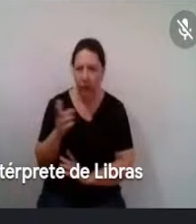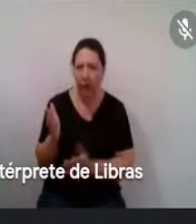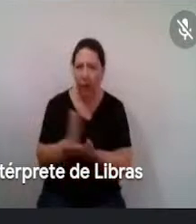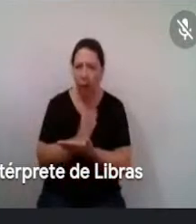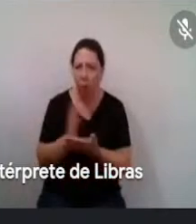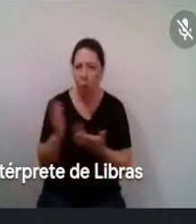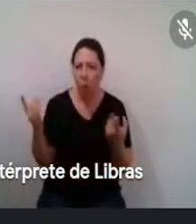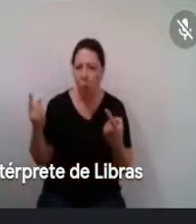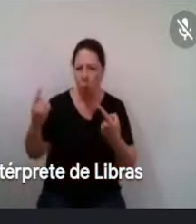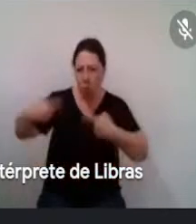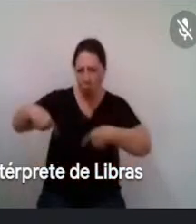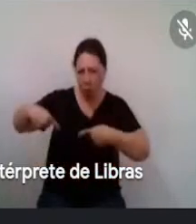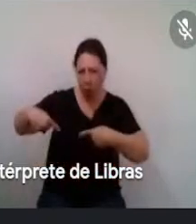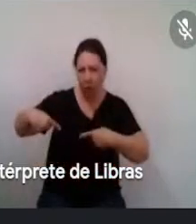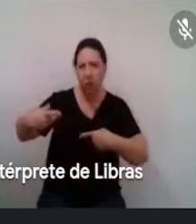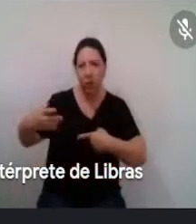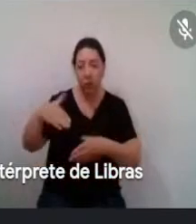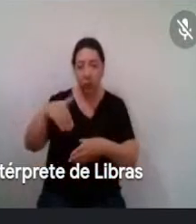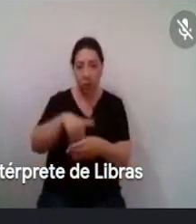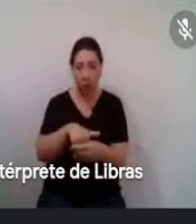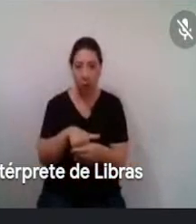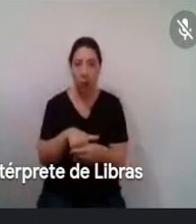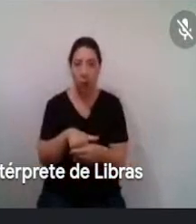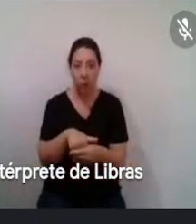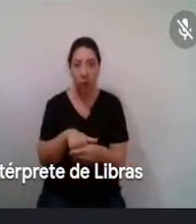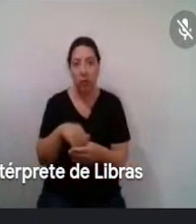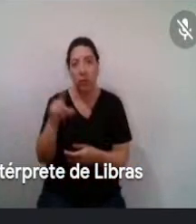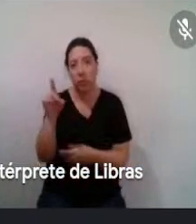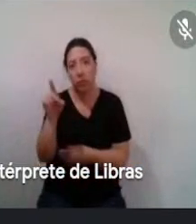voto, no sentido de tornar sem efeito